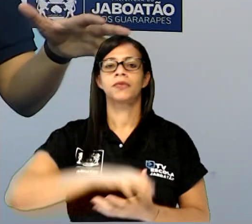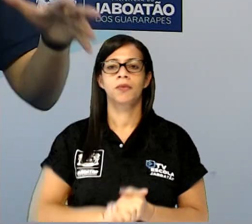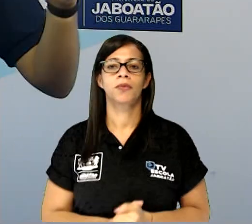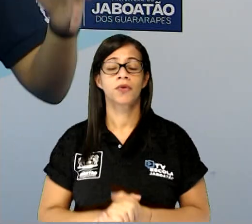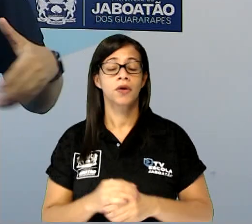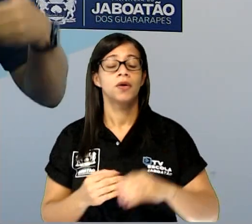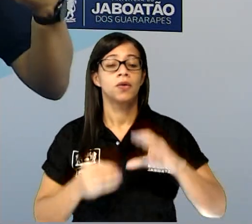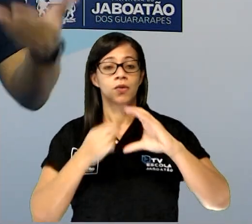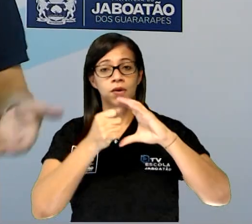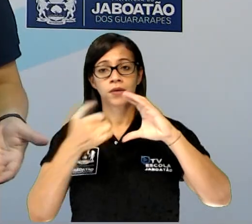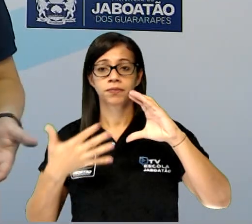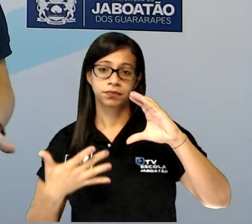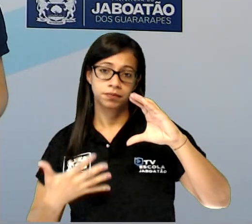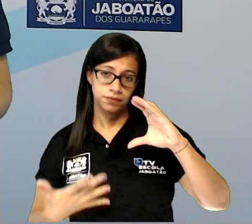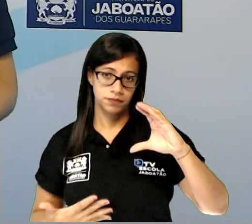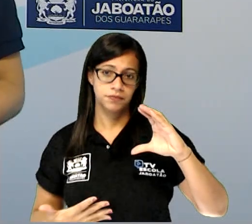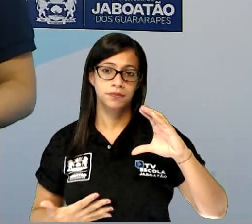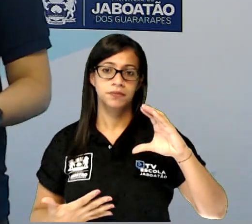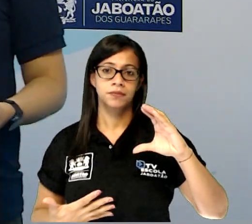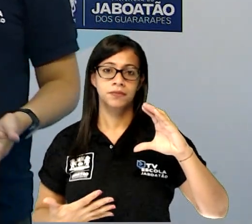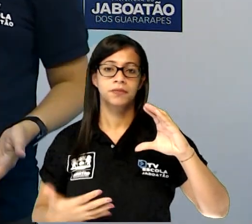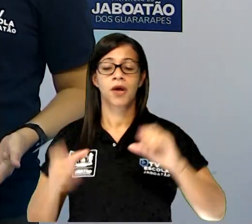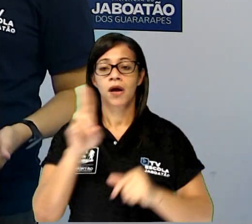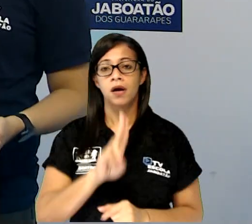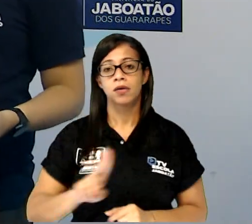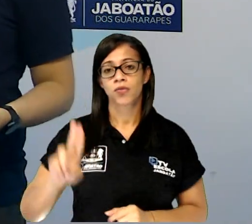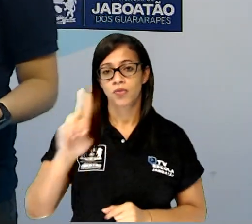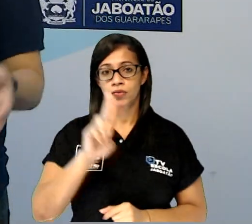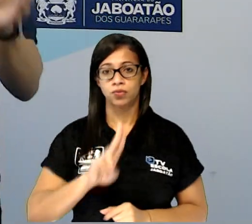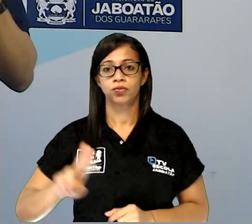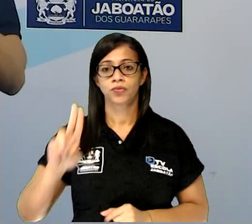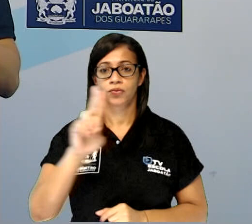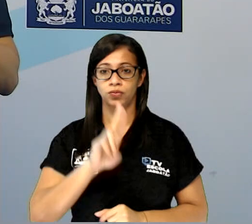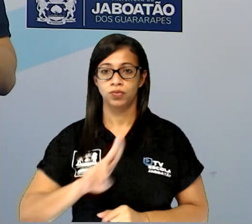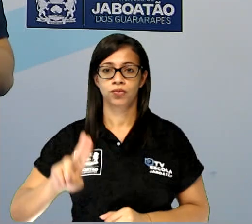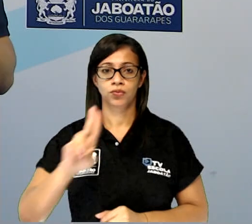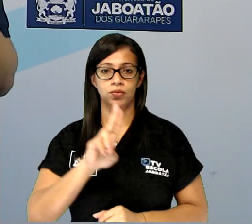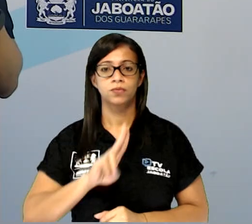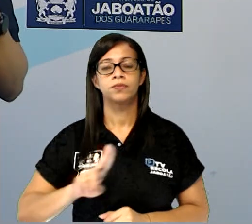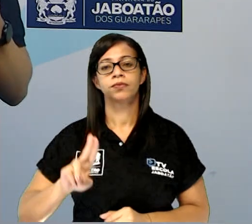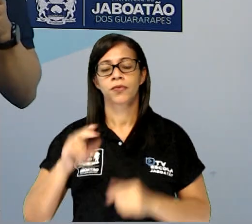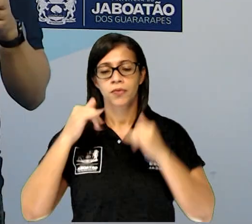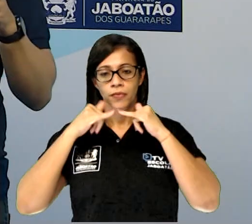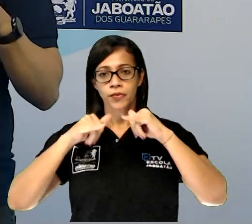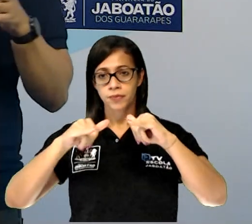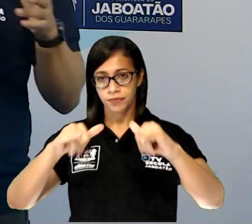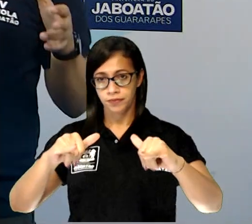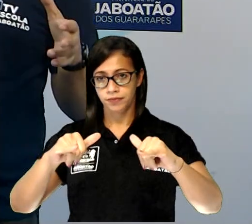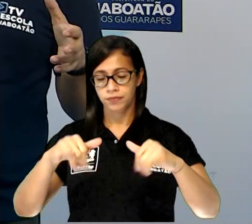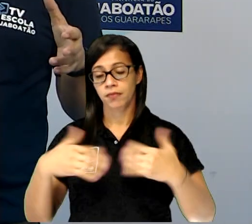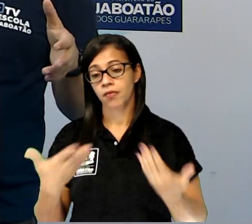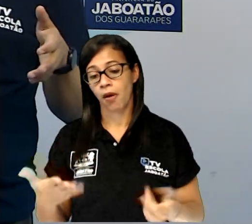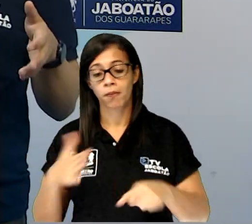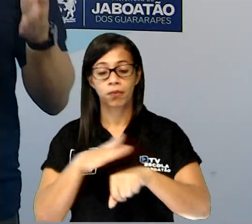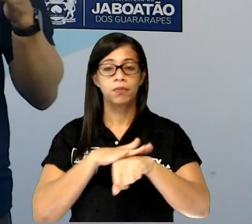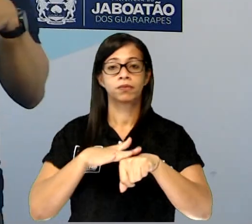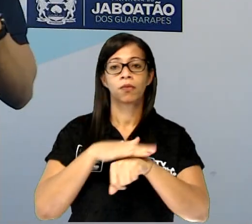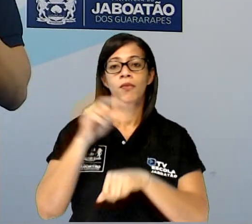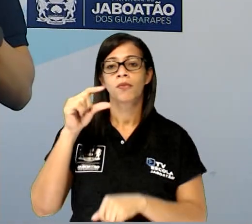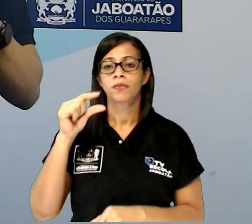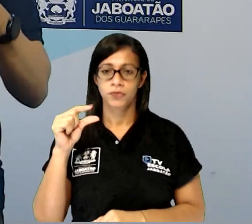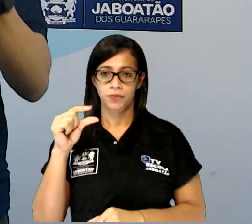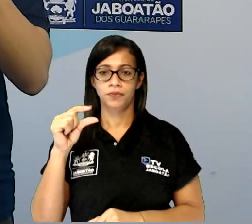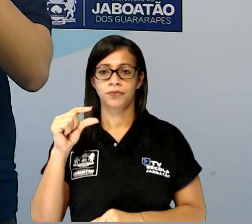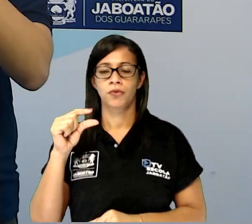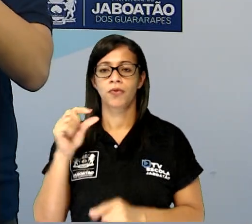contrário, o uso intensivo de propaganda. Tudo bem? Então, na aula de hoje, a gente vai conversar um pouquinho sobre o nazismo, né? É importante